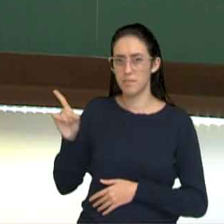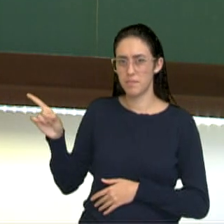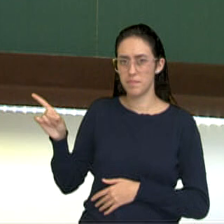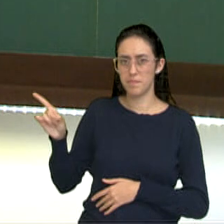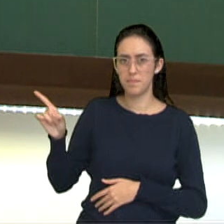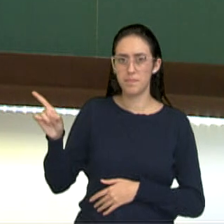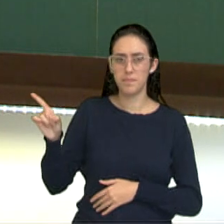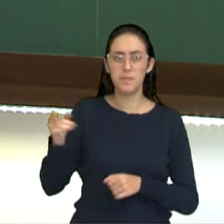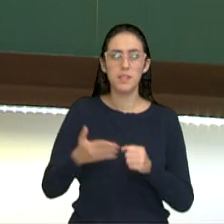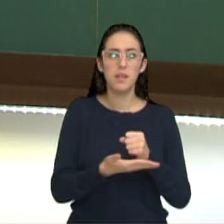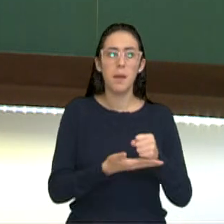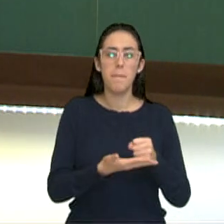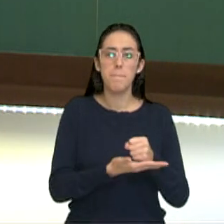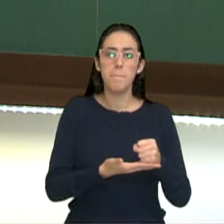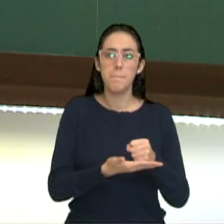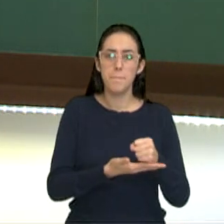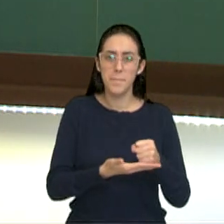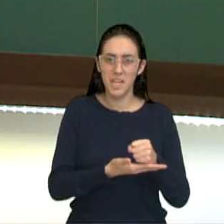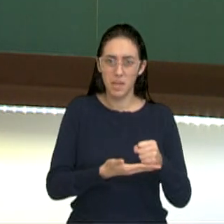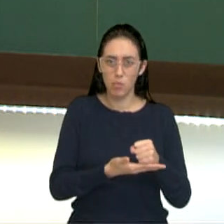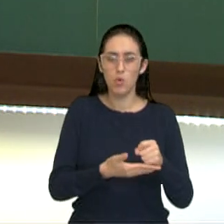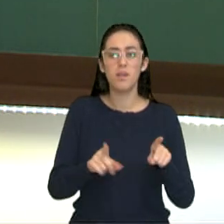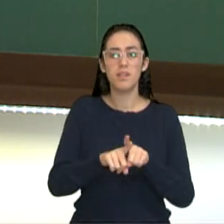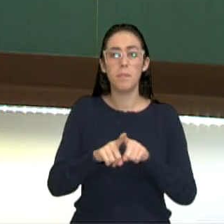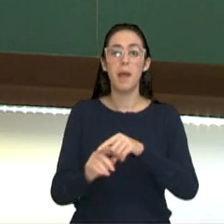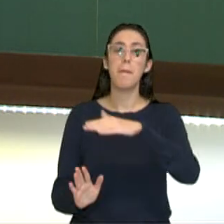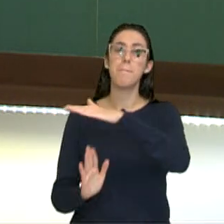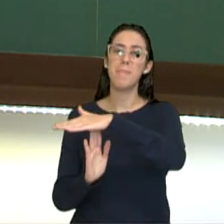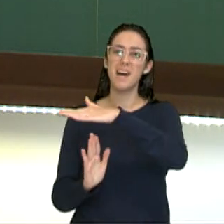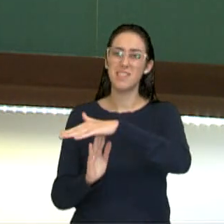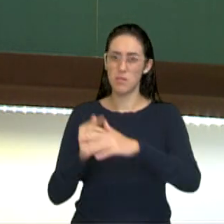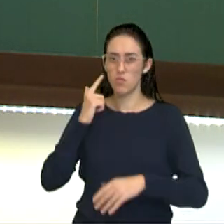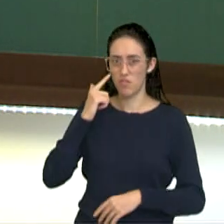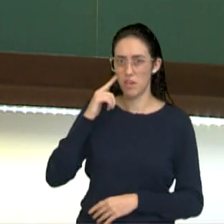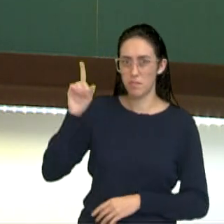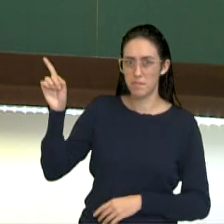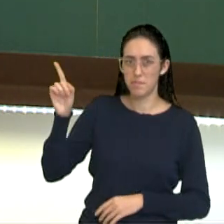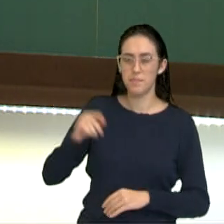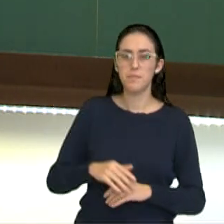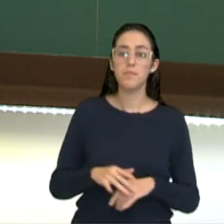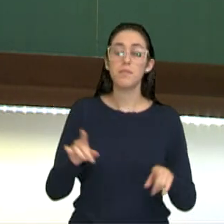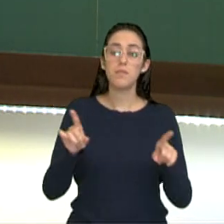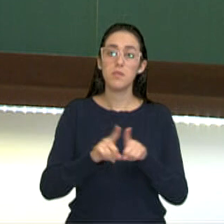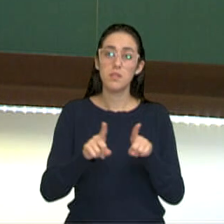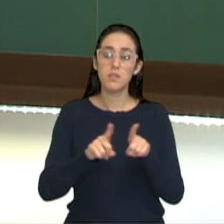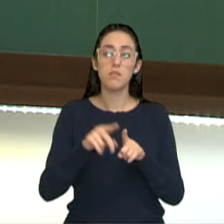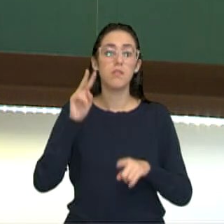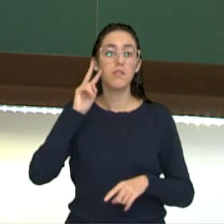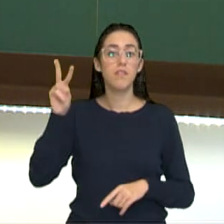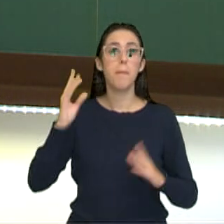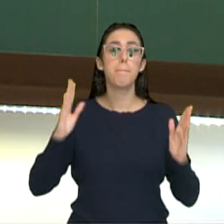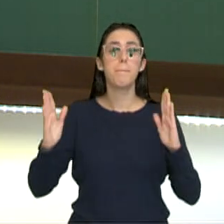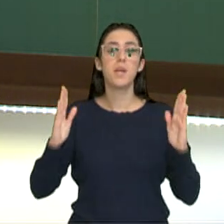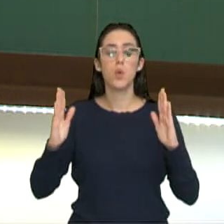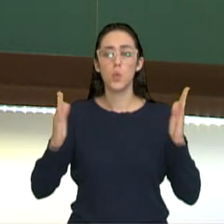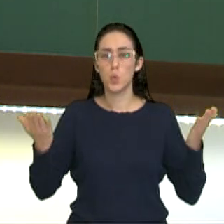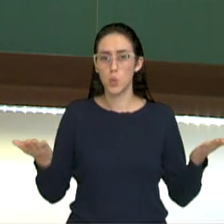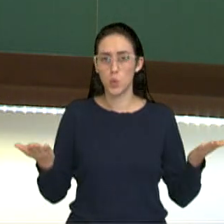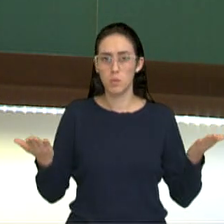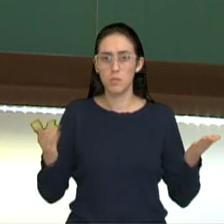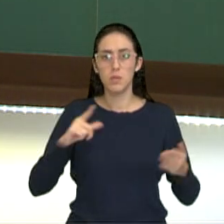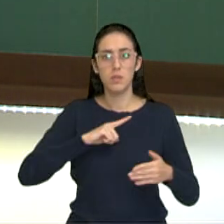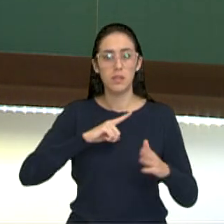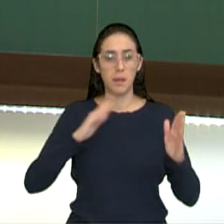reta, indicando, e o meu ponto máximo, né? E também a gente vai ver o período. Então, o